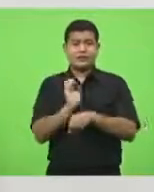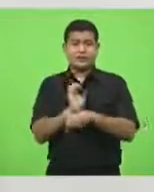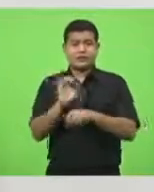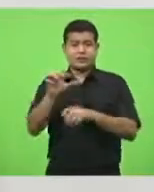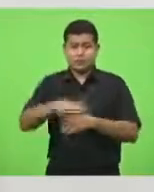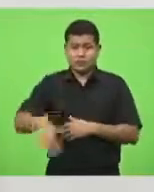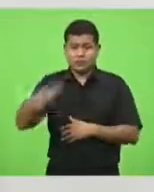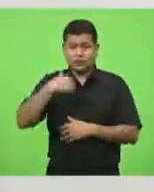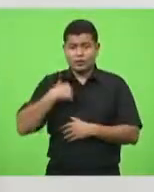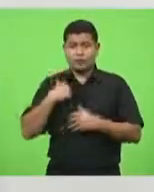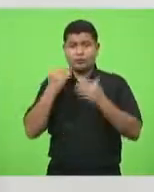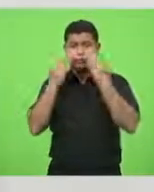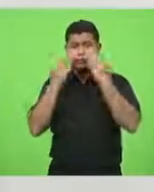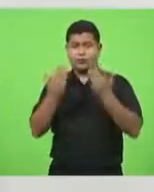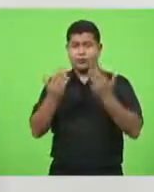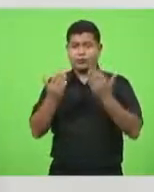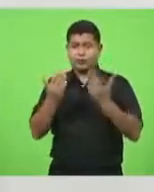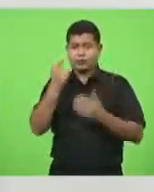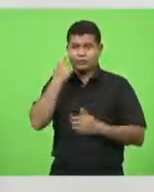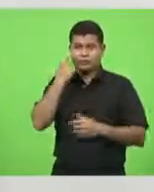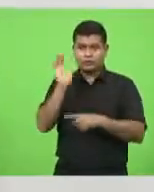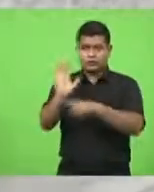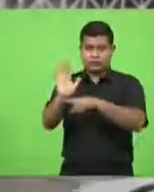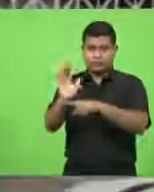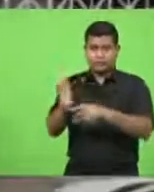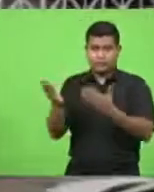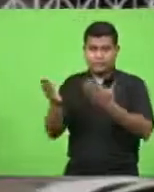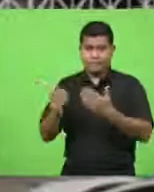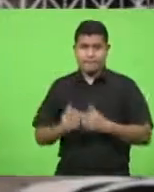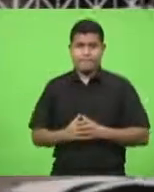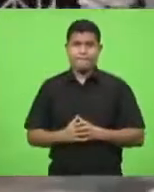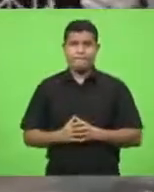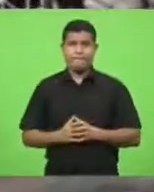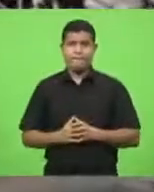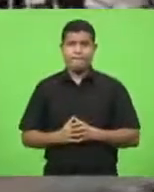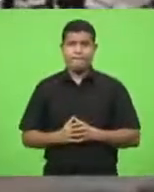trouxe aqui um pedacinho dessas manifestações. Pode passar o vídeo.